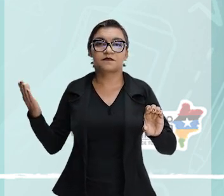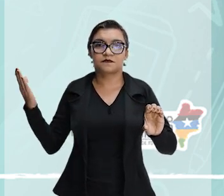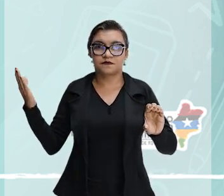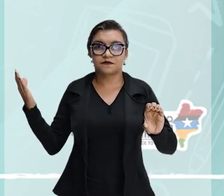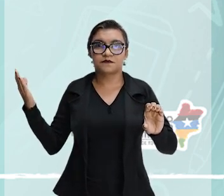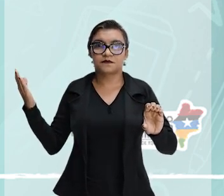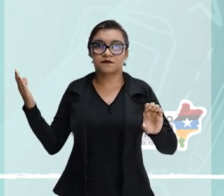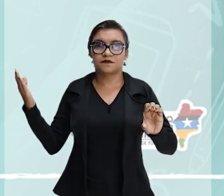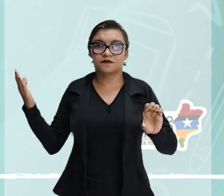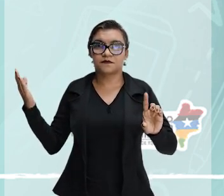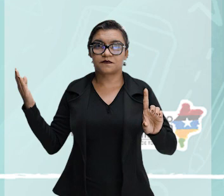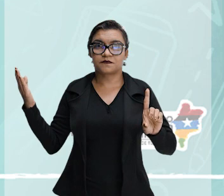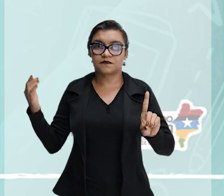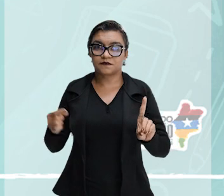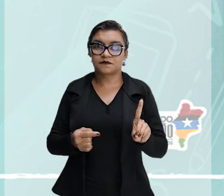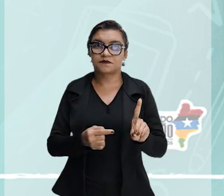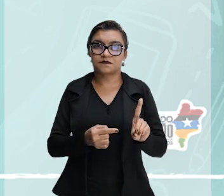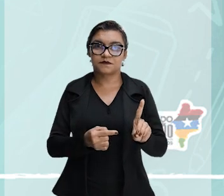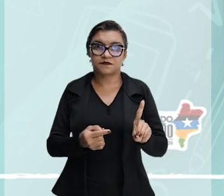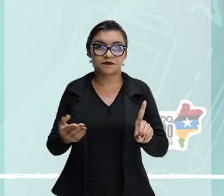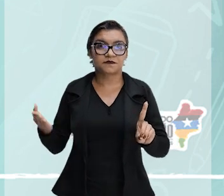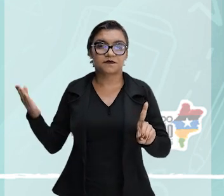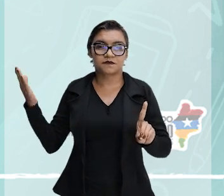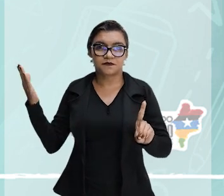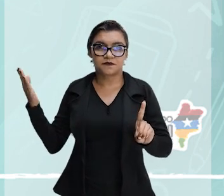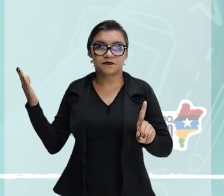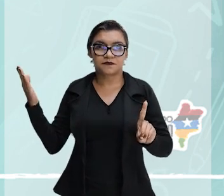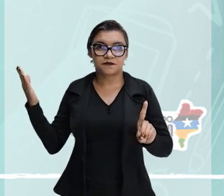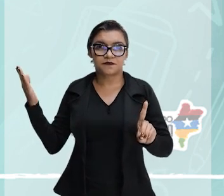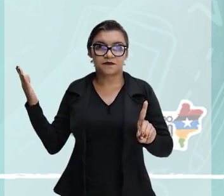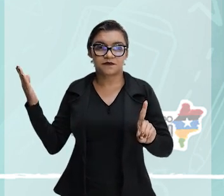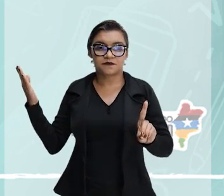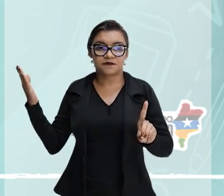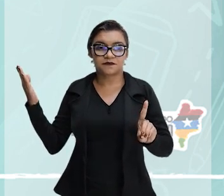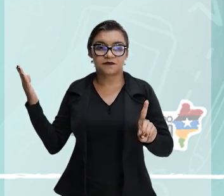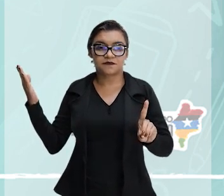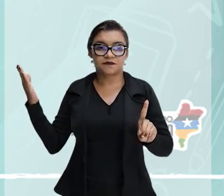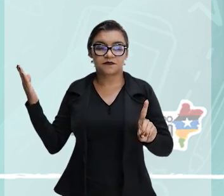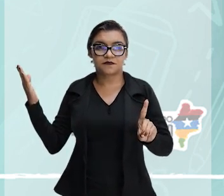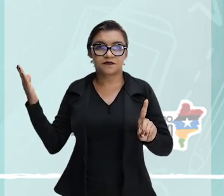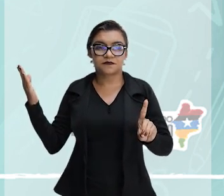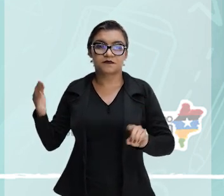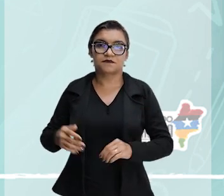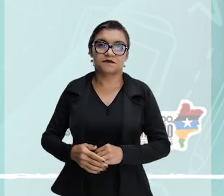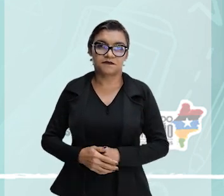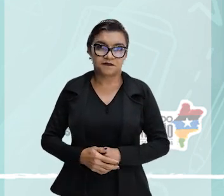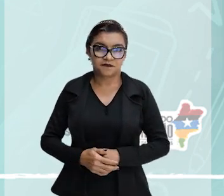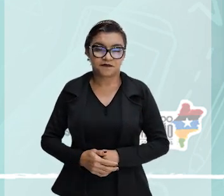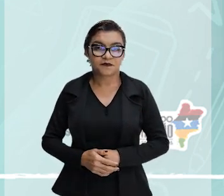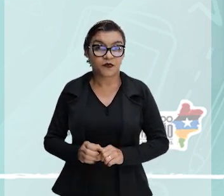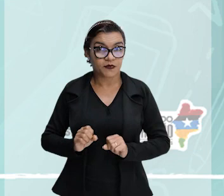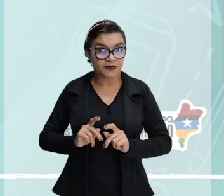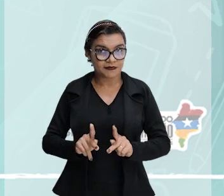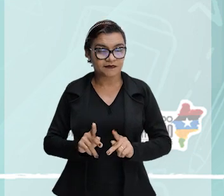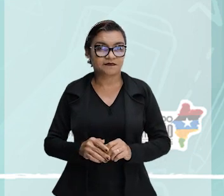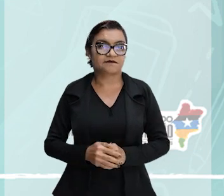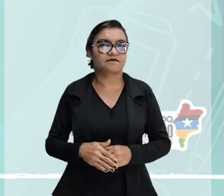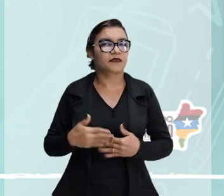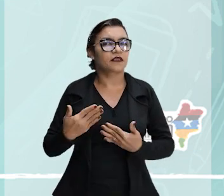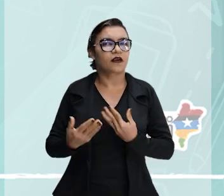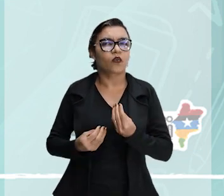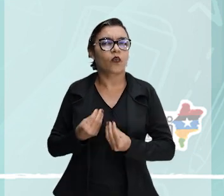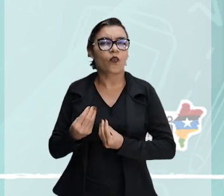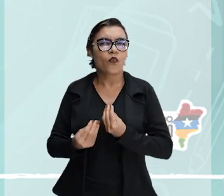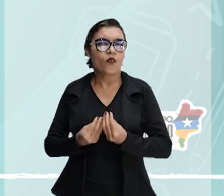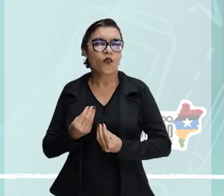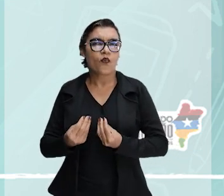elétrons, nêutrons e átomo; e a letra nêutrons, negativa e positiva, ok? Então vamos ver aqui o